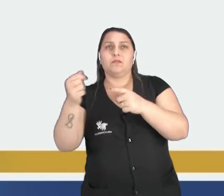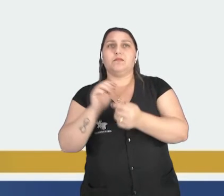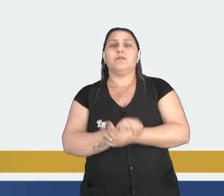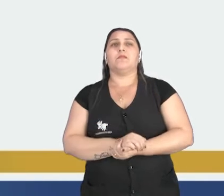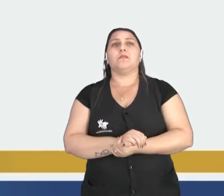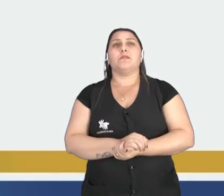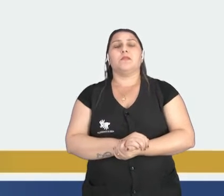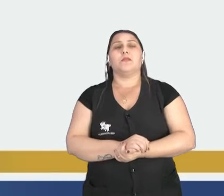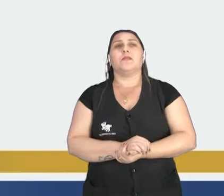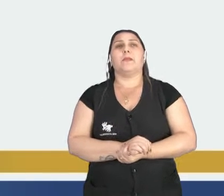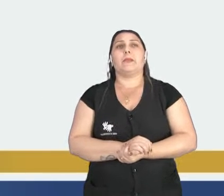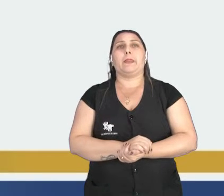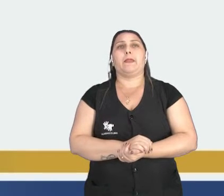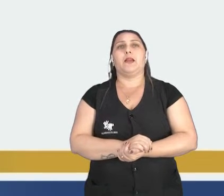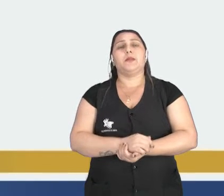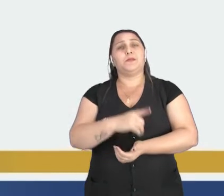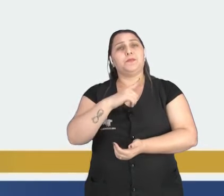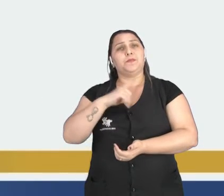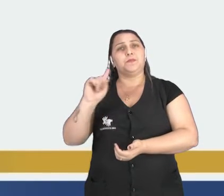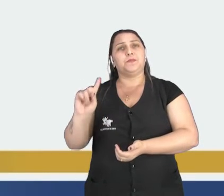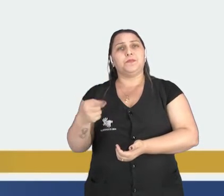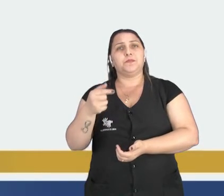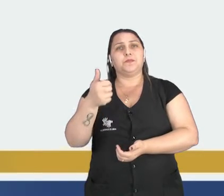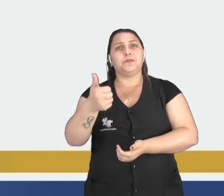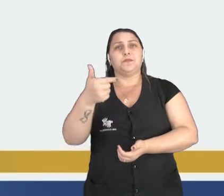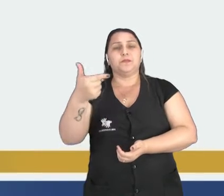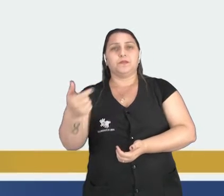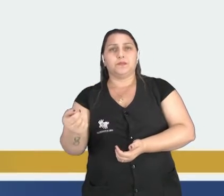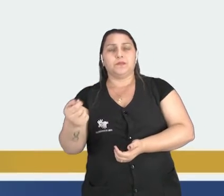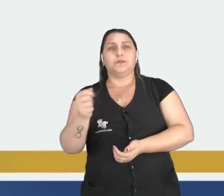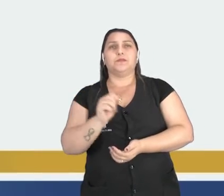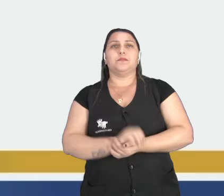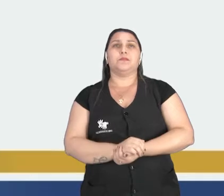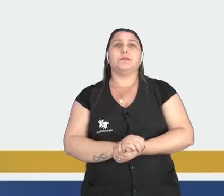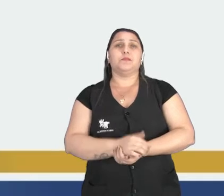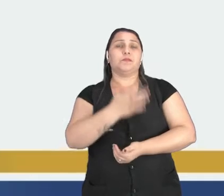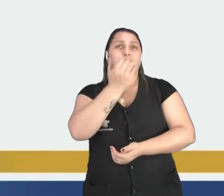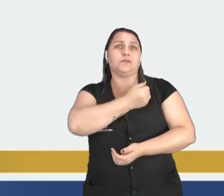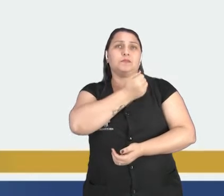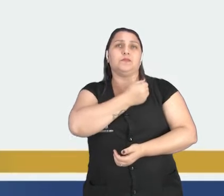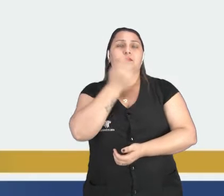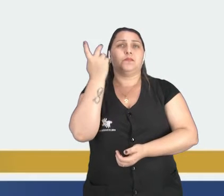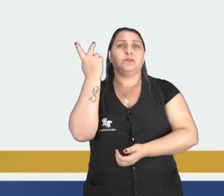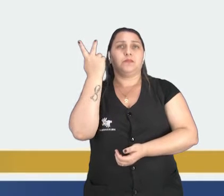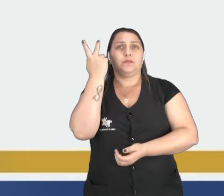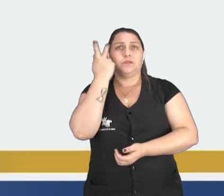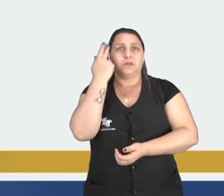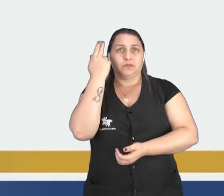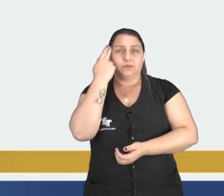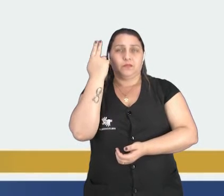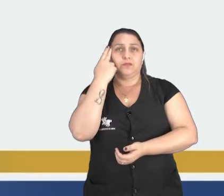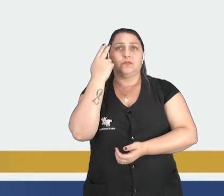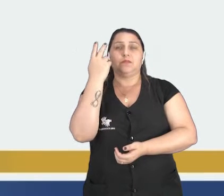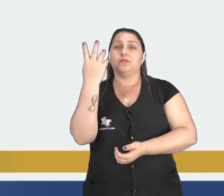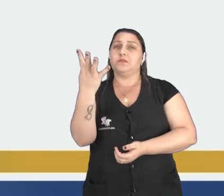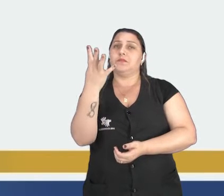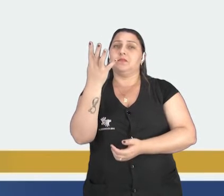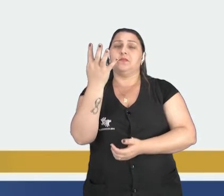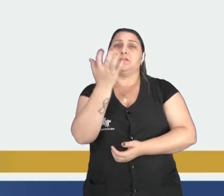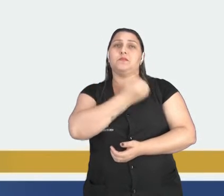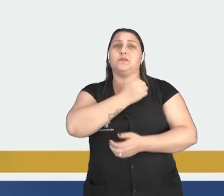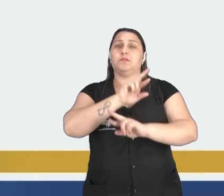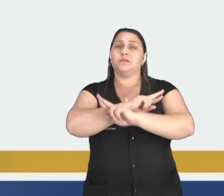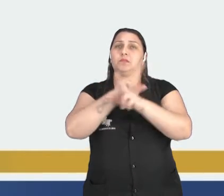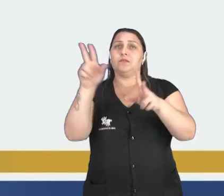Quer dizer que eu vou ter 1.120, tá? Números naturais de 4 algarismos distintos, utilizando